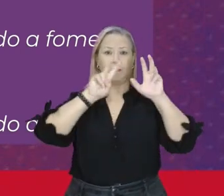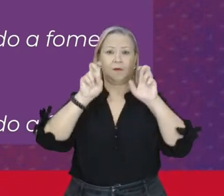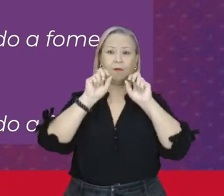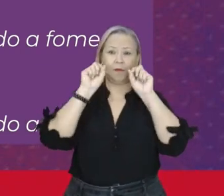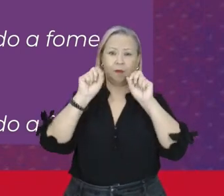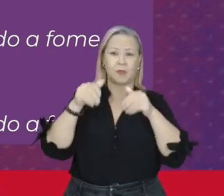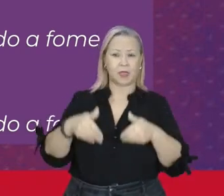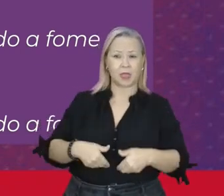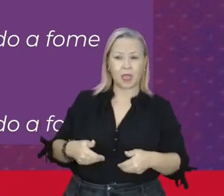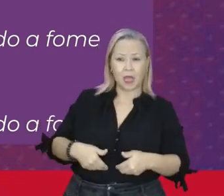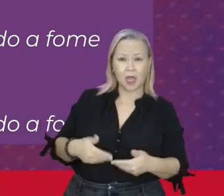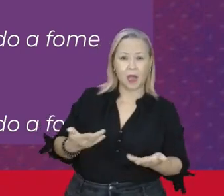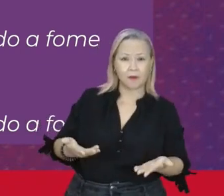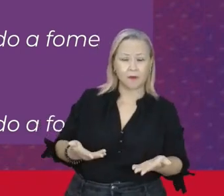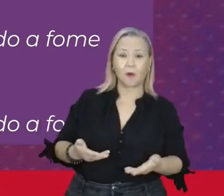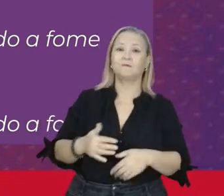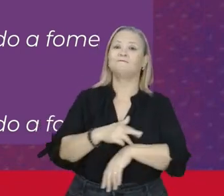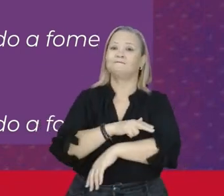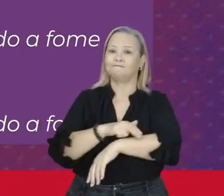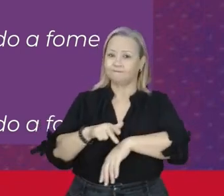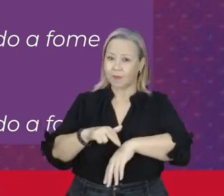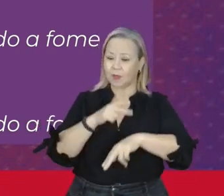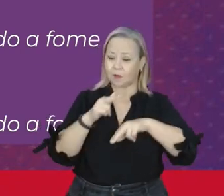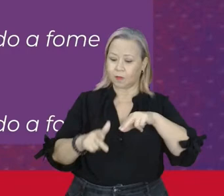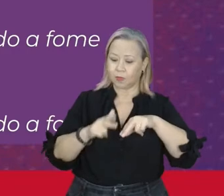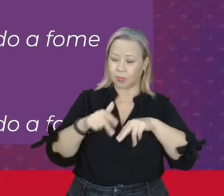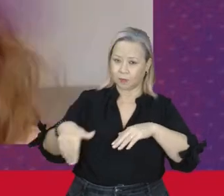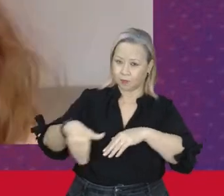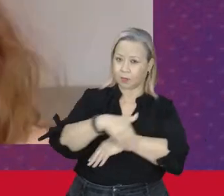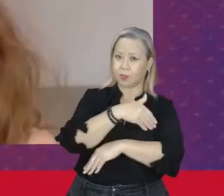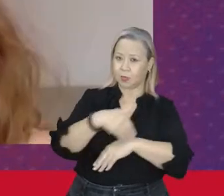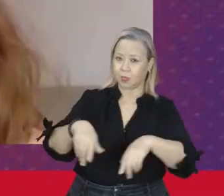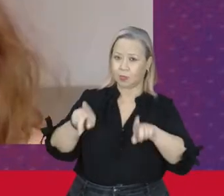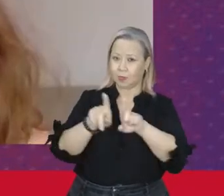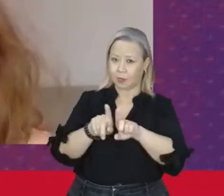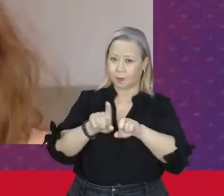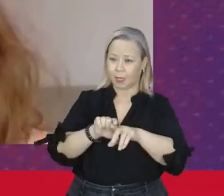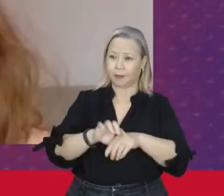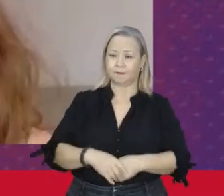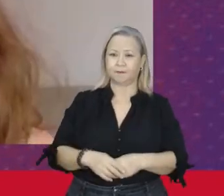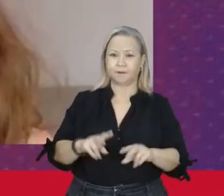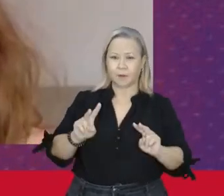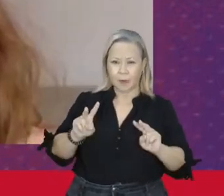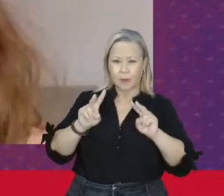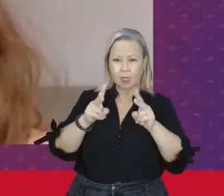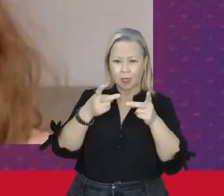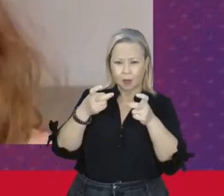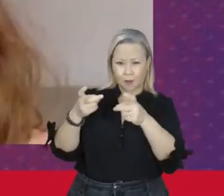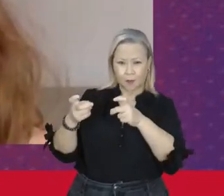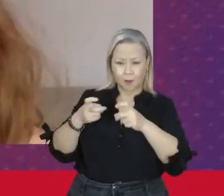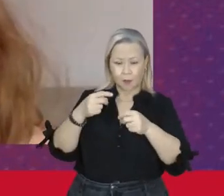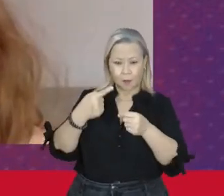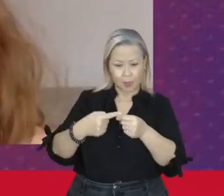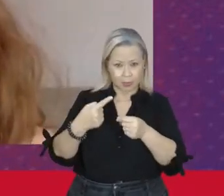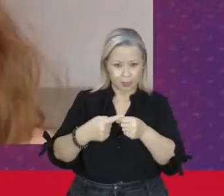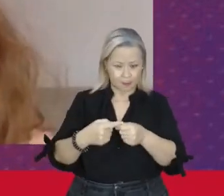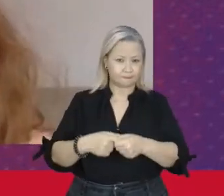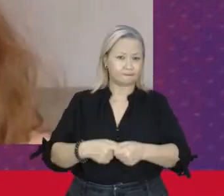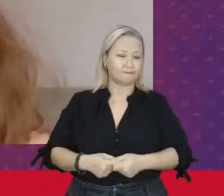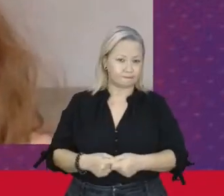tem gênero, a fome tem cor e a fome tem endereço. Quando a gente olha, por exemplo, para as cidades,